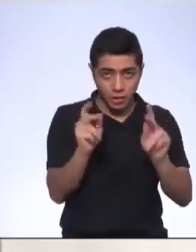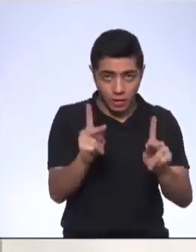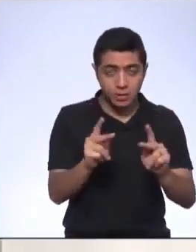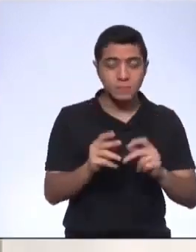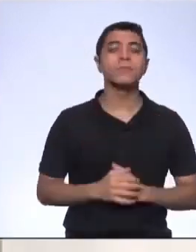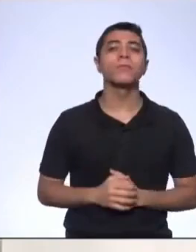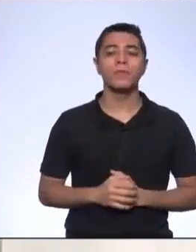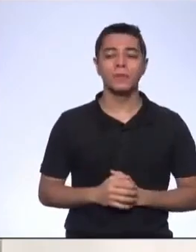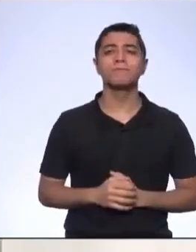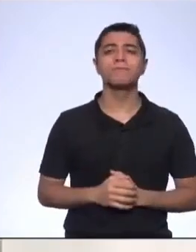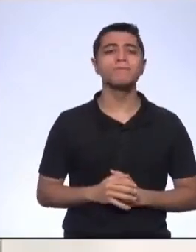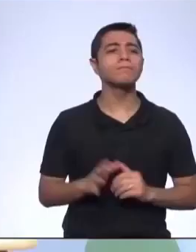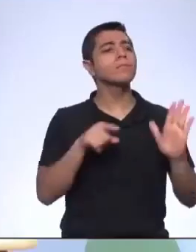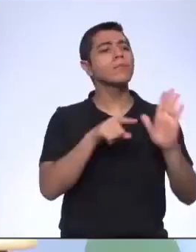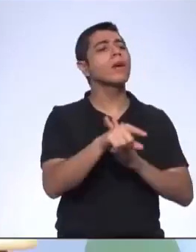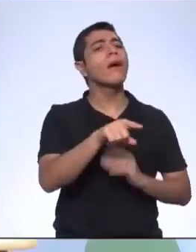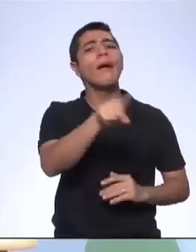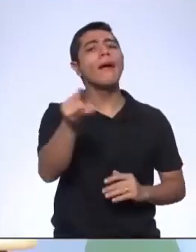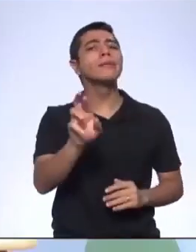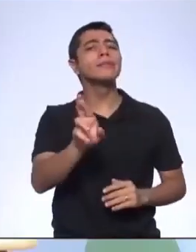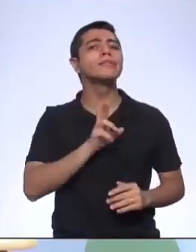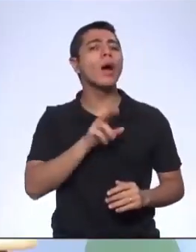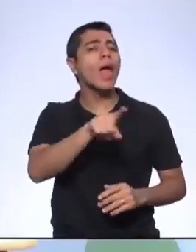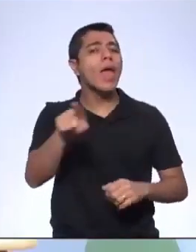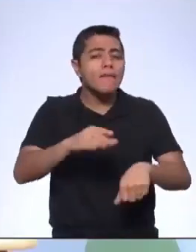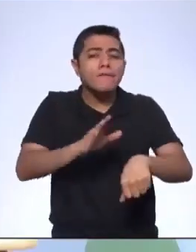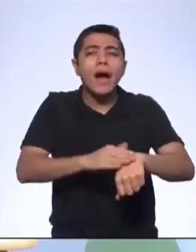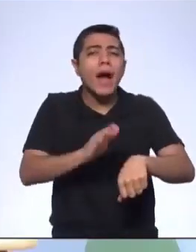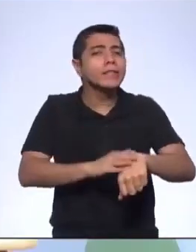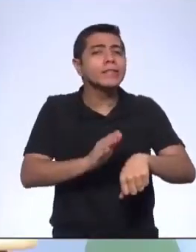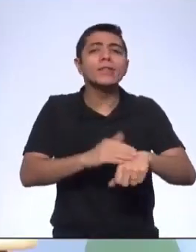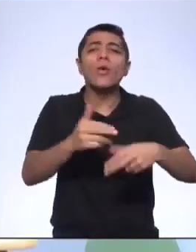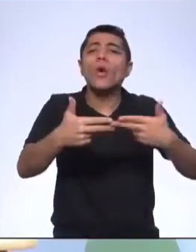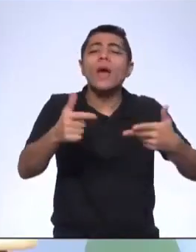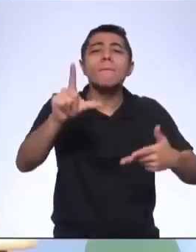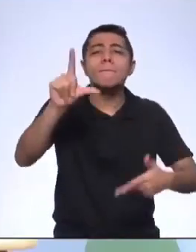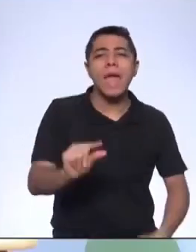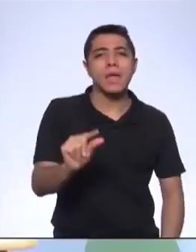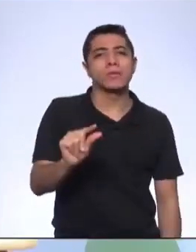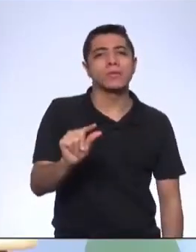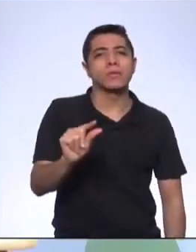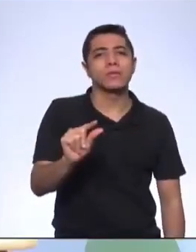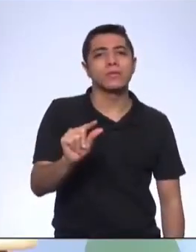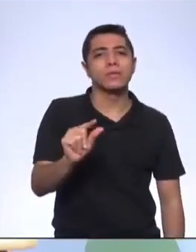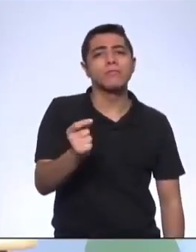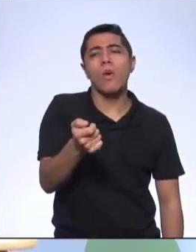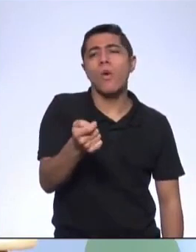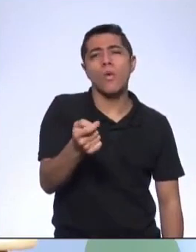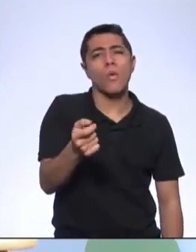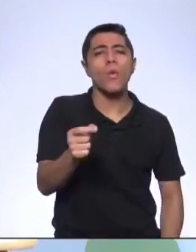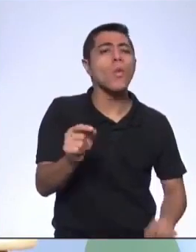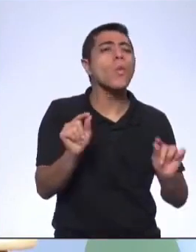que eu já suspeitava. Então, a menos realizada... Espera aí que eu vou voltar aqui.